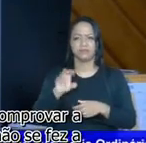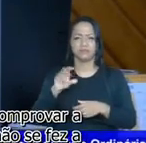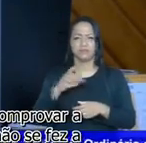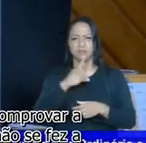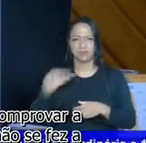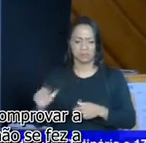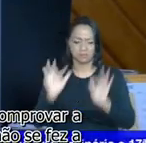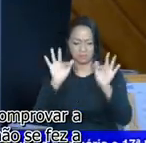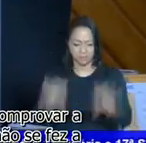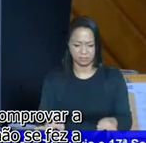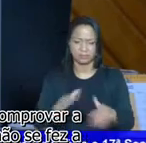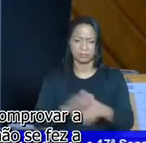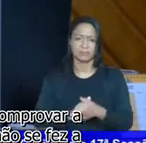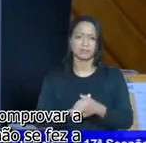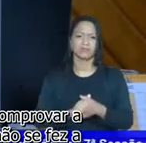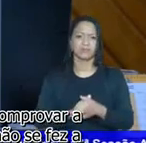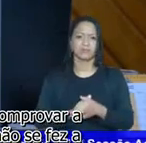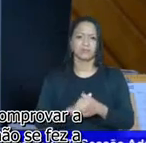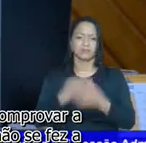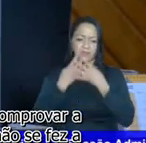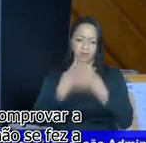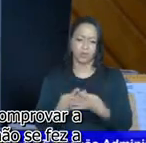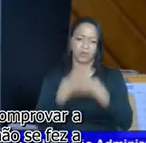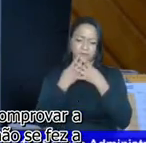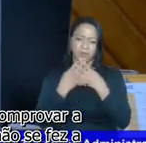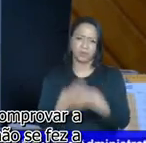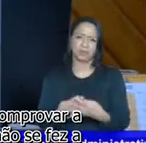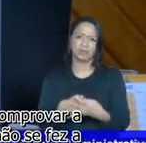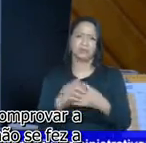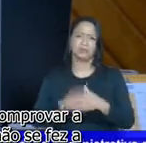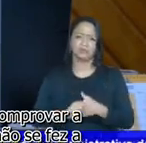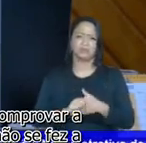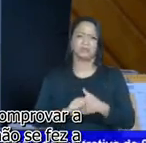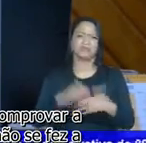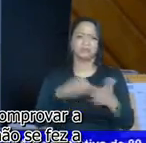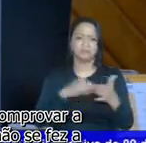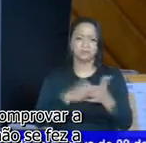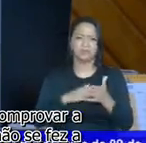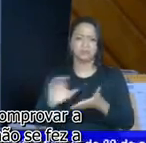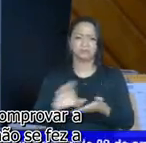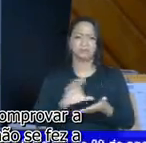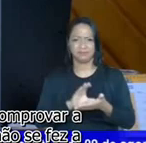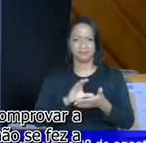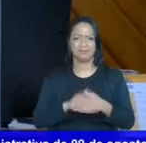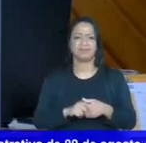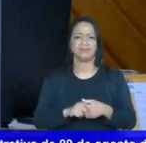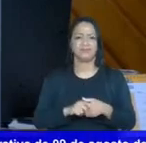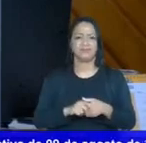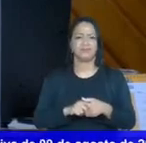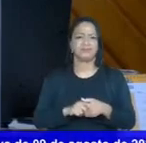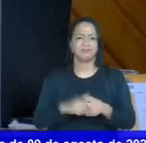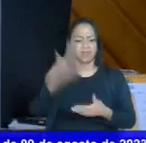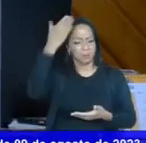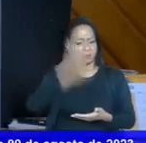Enfim, tal declaração apresenta confissão da impossibilidade de comprovar a idoneidade do emprego do recurso de campanha, porque não se fez